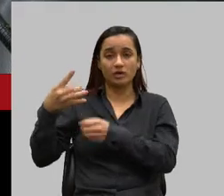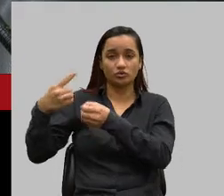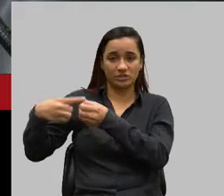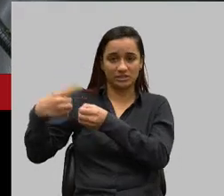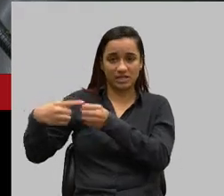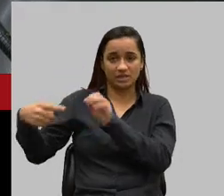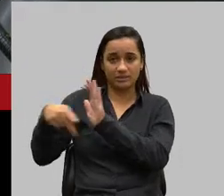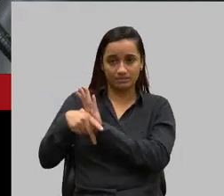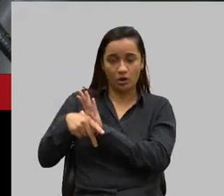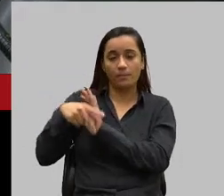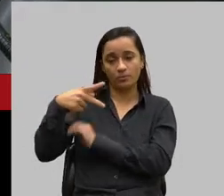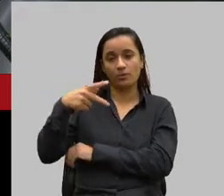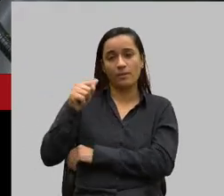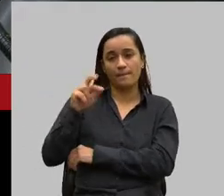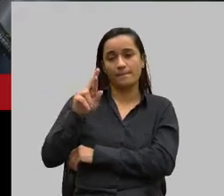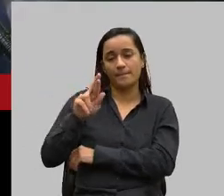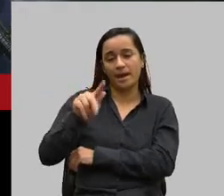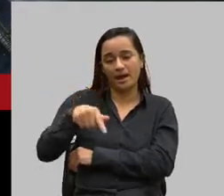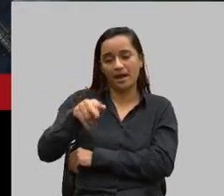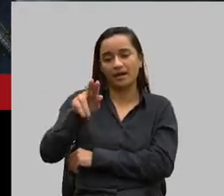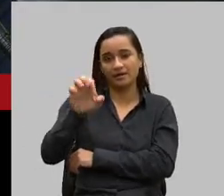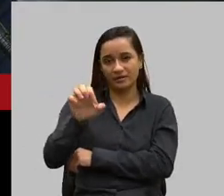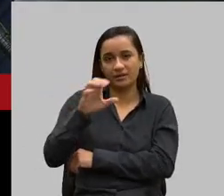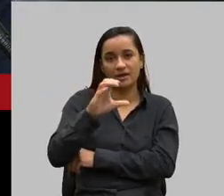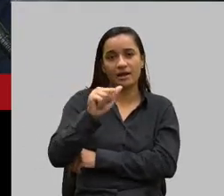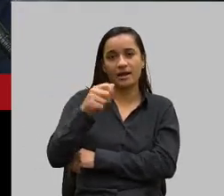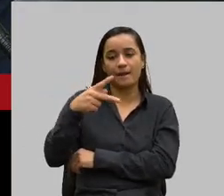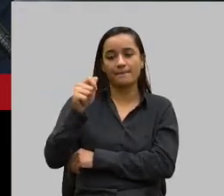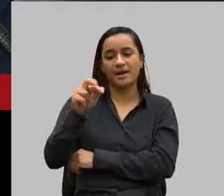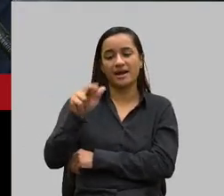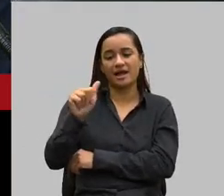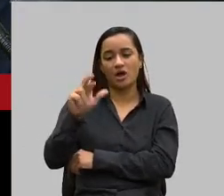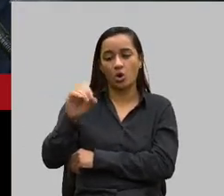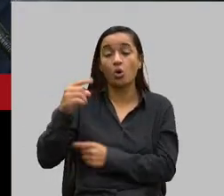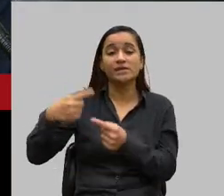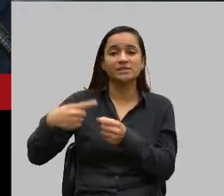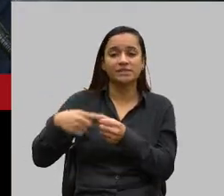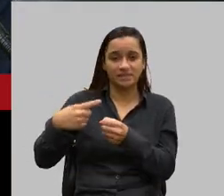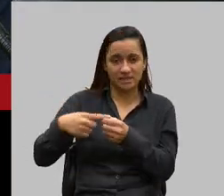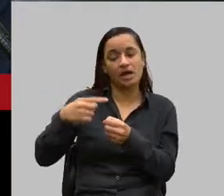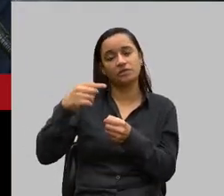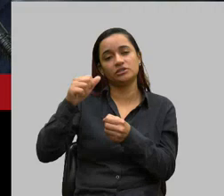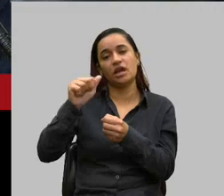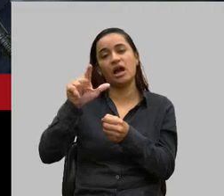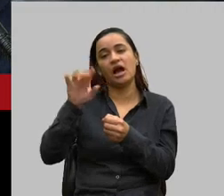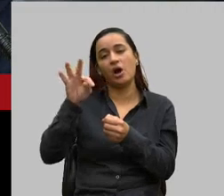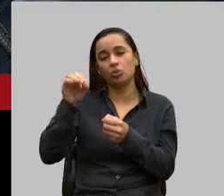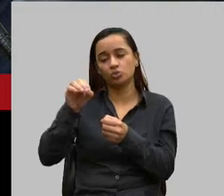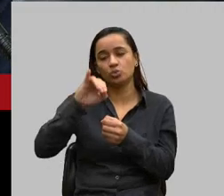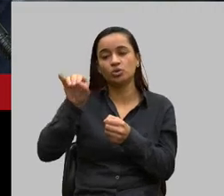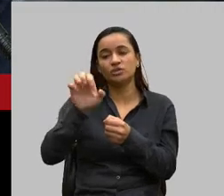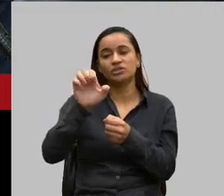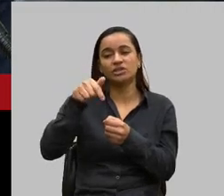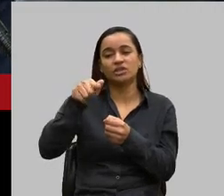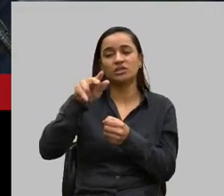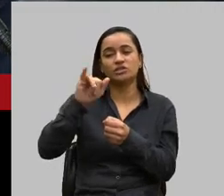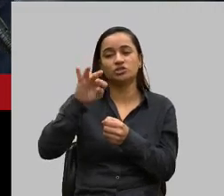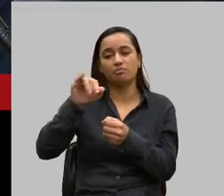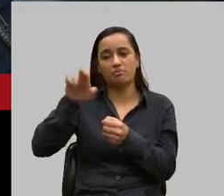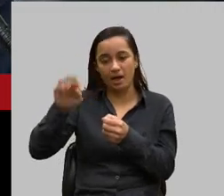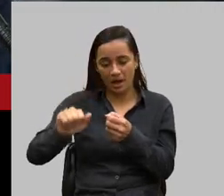Parque Nacional do Caparaó que é alto Caparaó Alto Jequitibá Espera Feliz